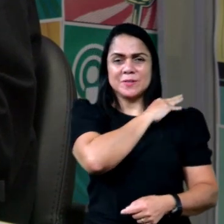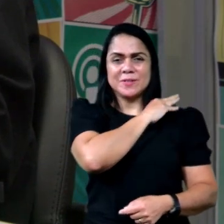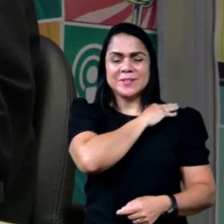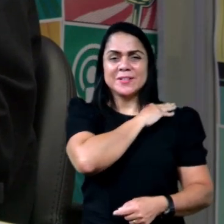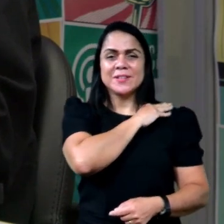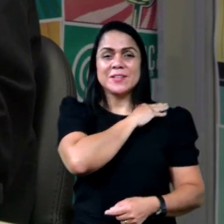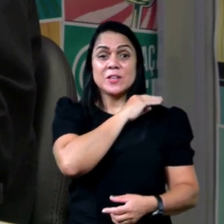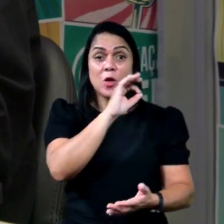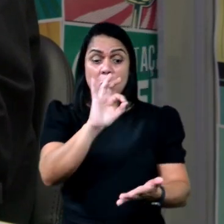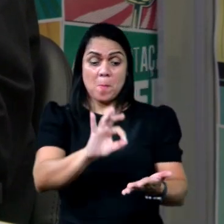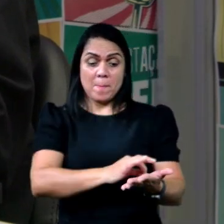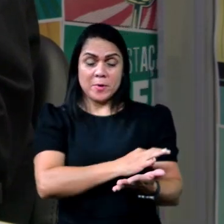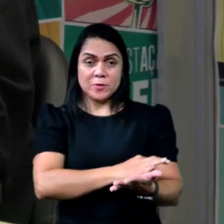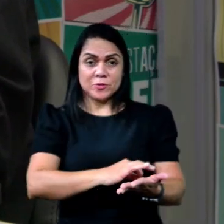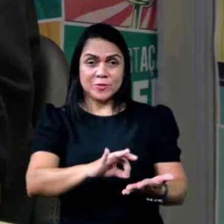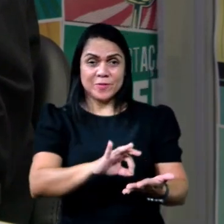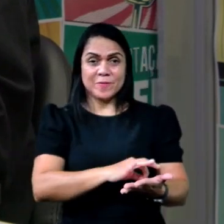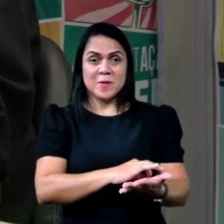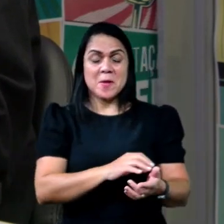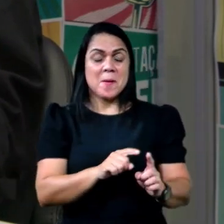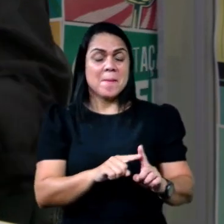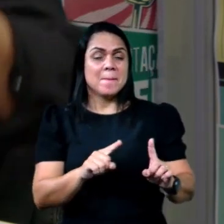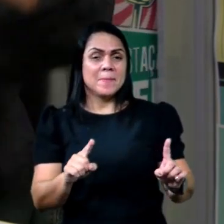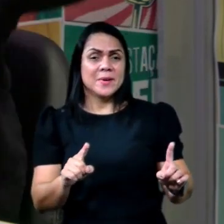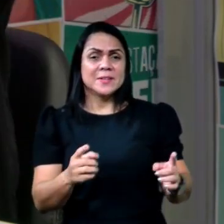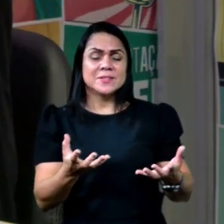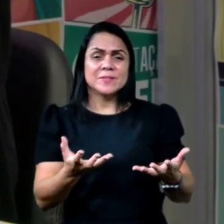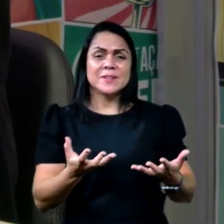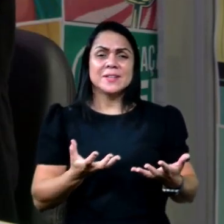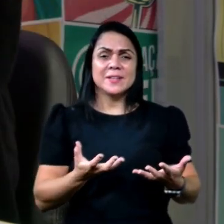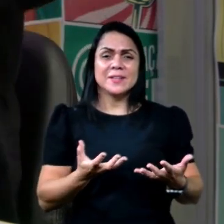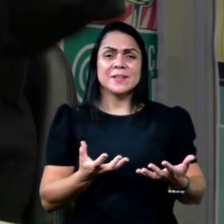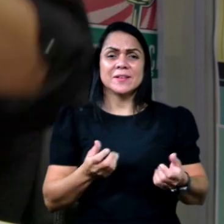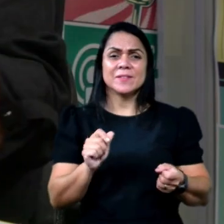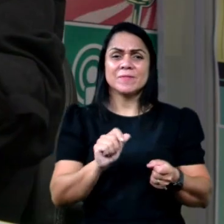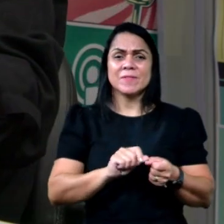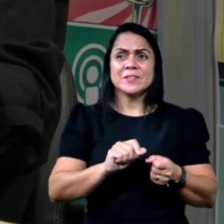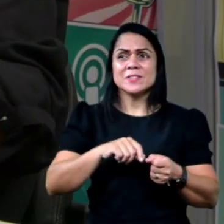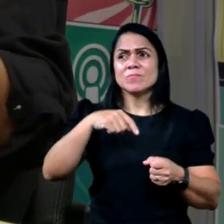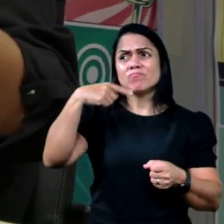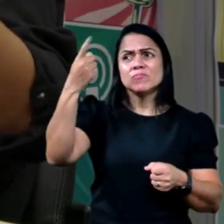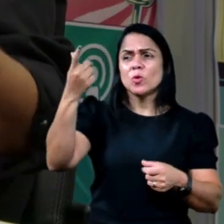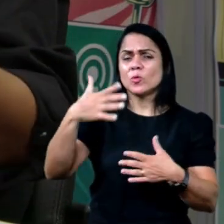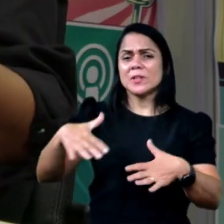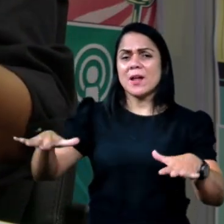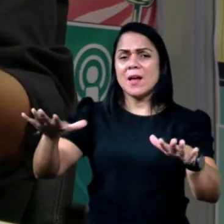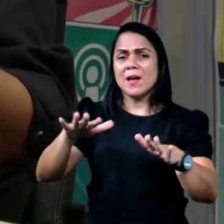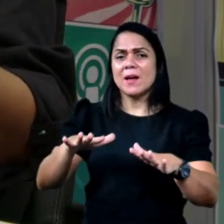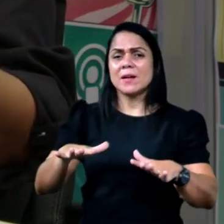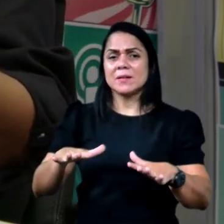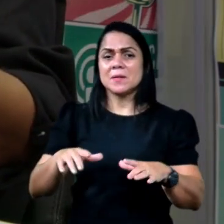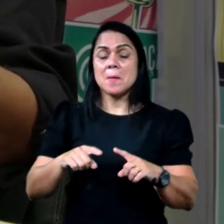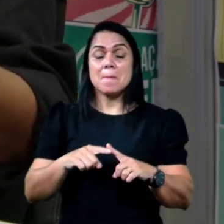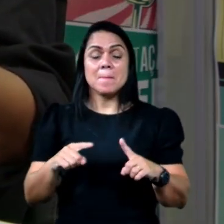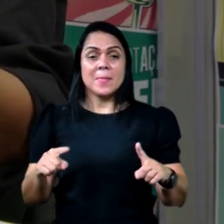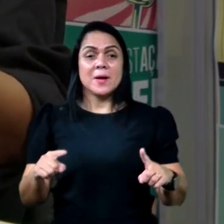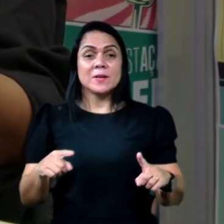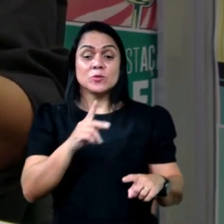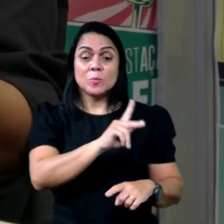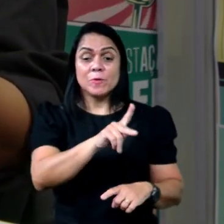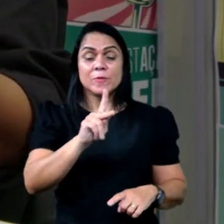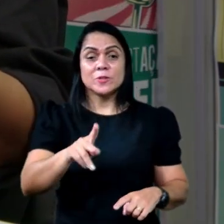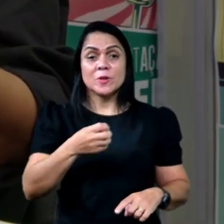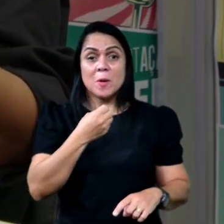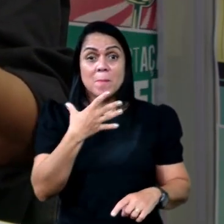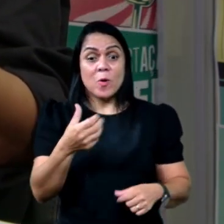me inscrevi nesse sorteio, mas eu queria mesmo era fazer outra área, mas os professores são bons, então eu fiquei.